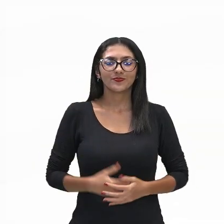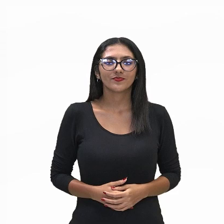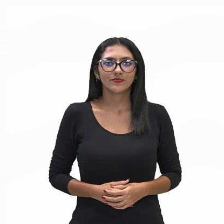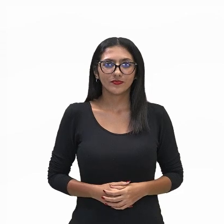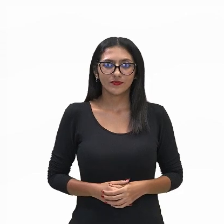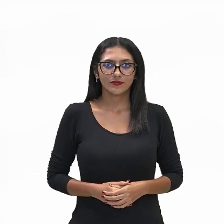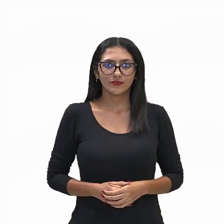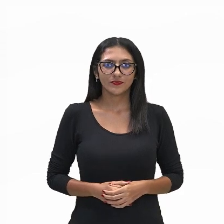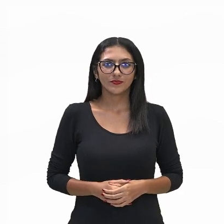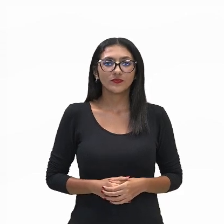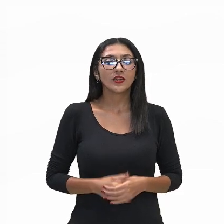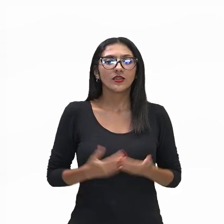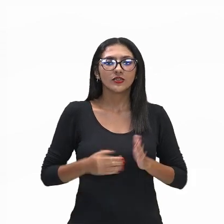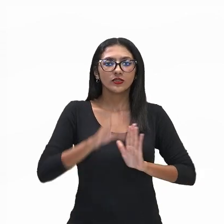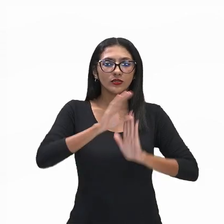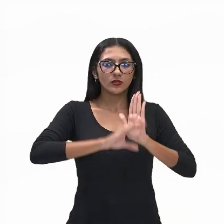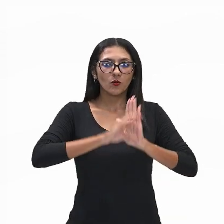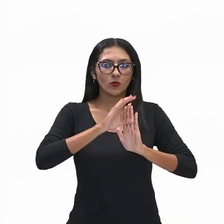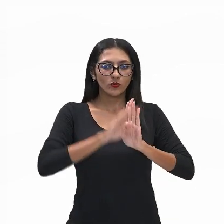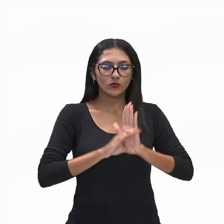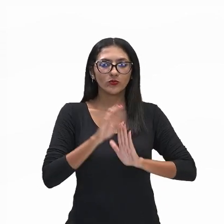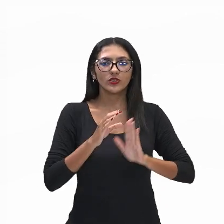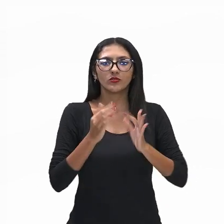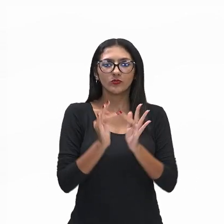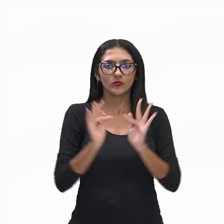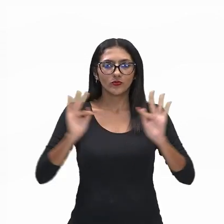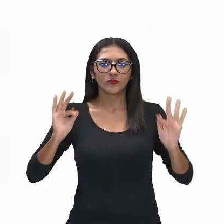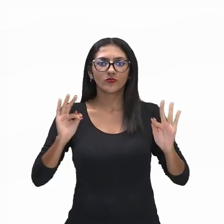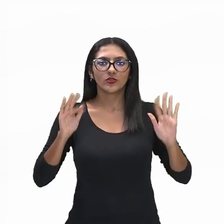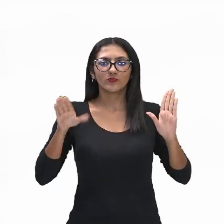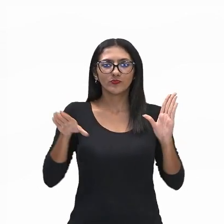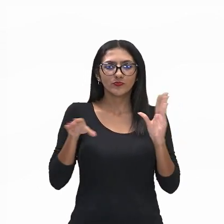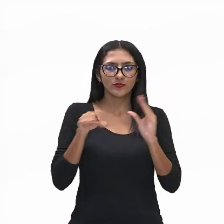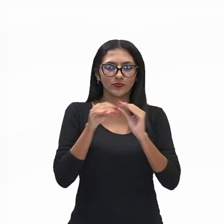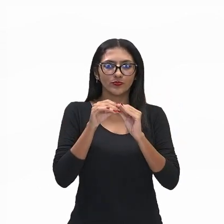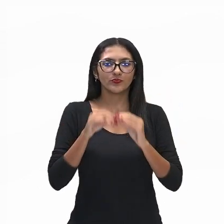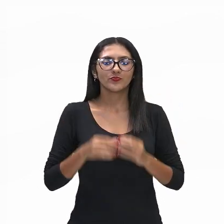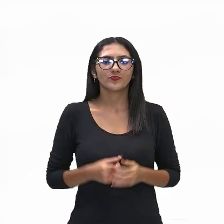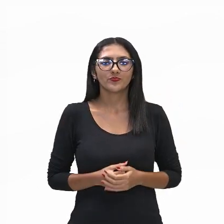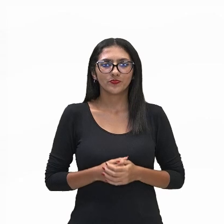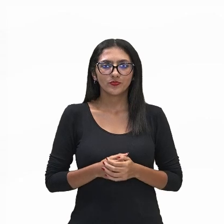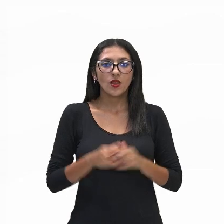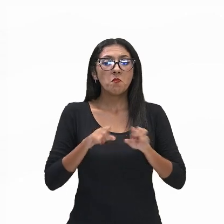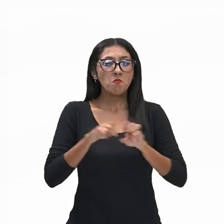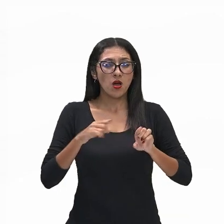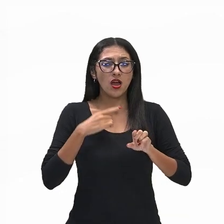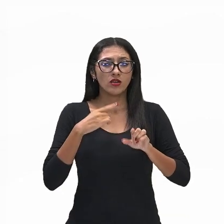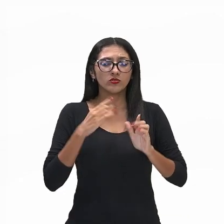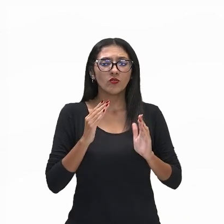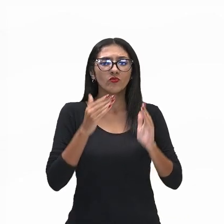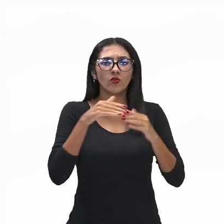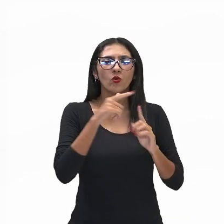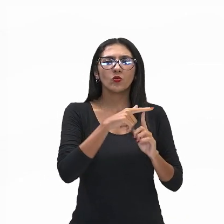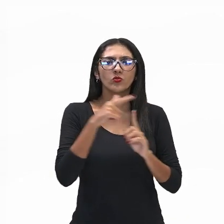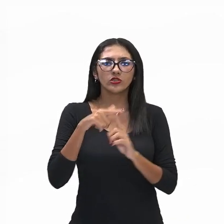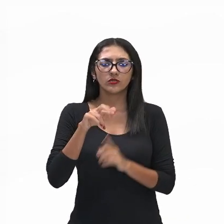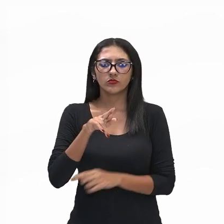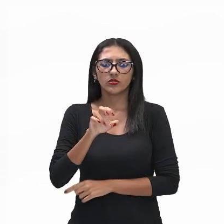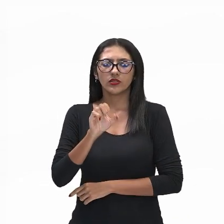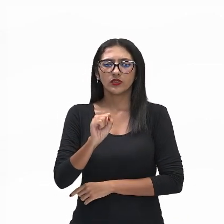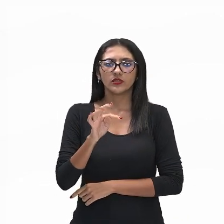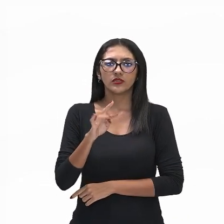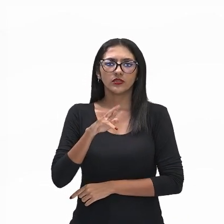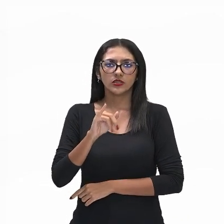nós temos o conceito de oração subordinada adjetiva, mas especificamente eu estou falando da